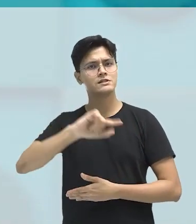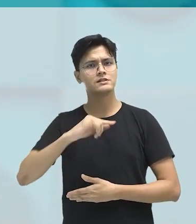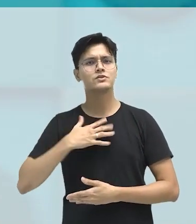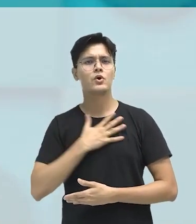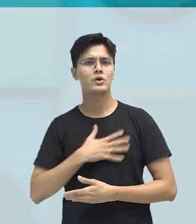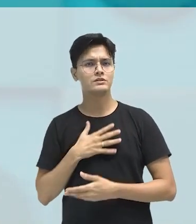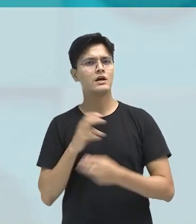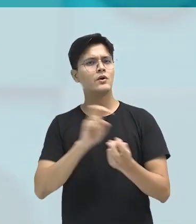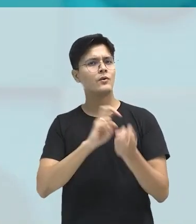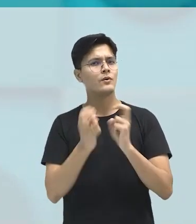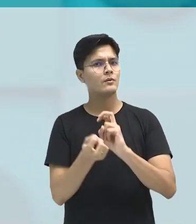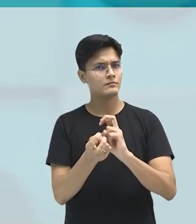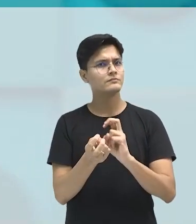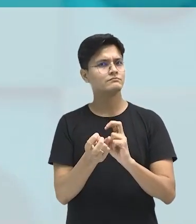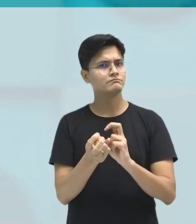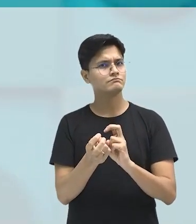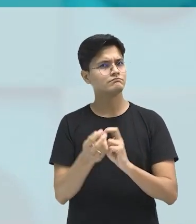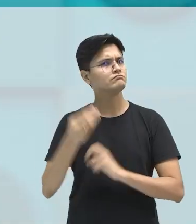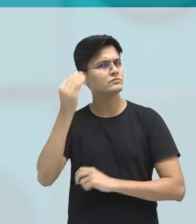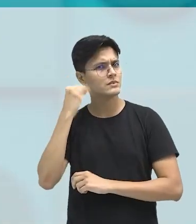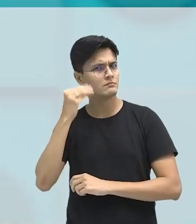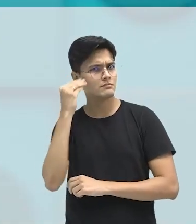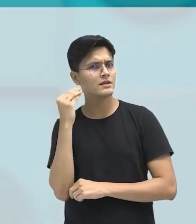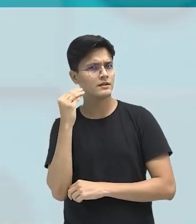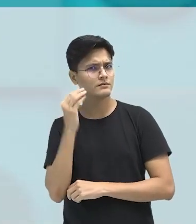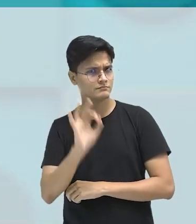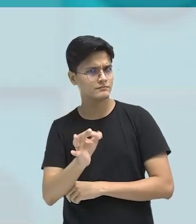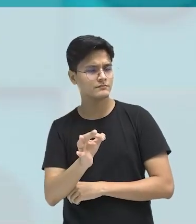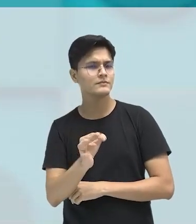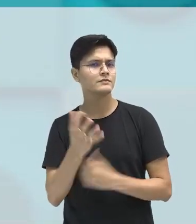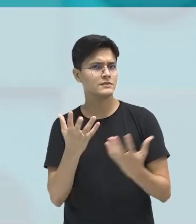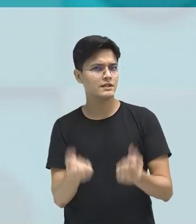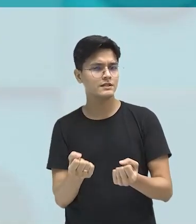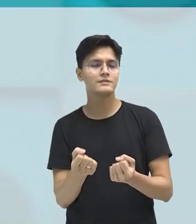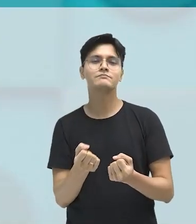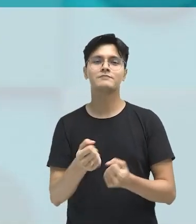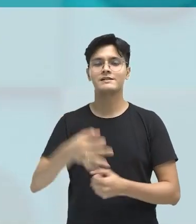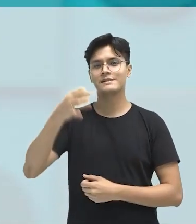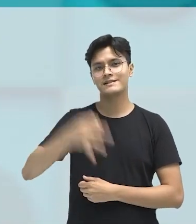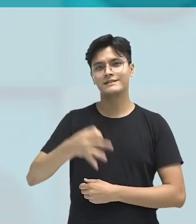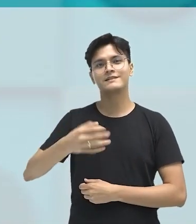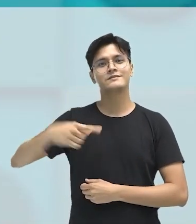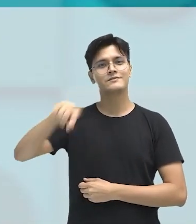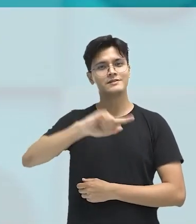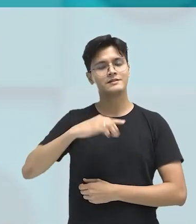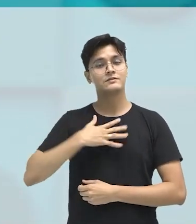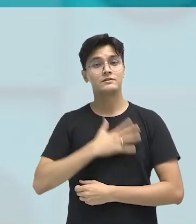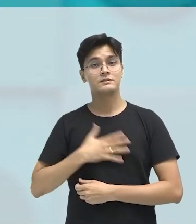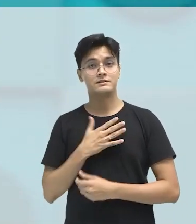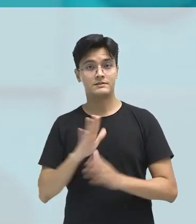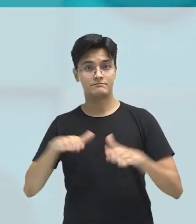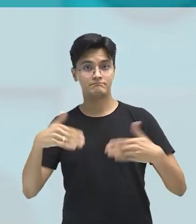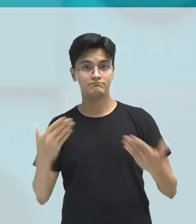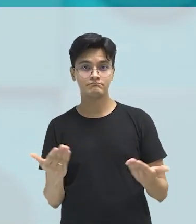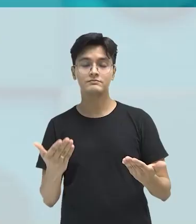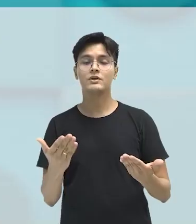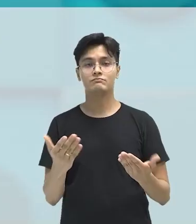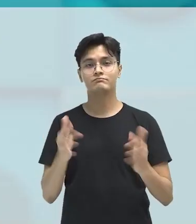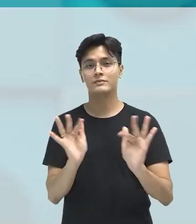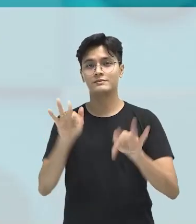da capoeira, que tal experimentá-la? Tenho certeza que vocês irão gostar. E assim nós finalizamos